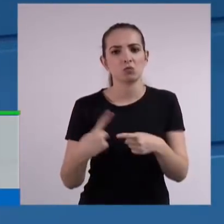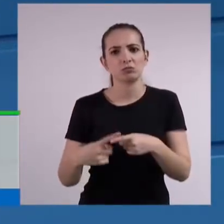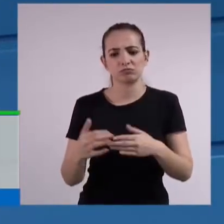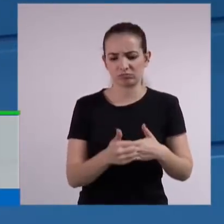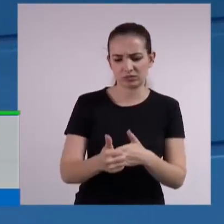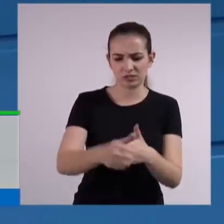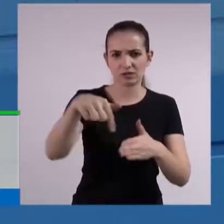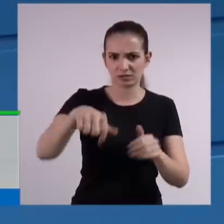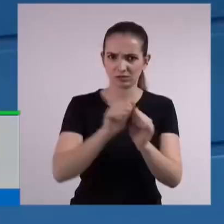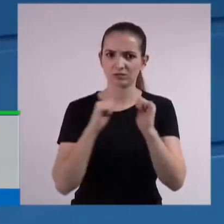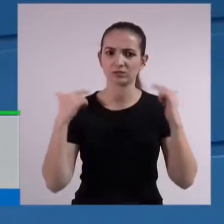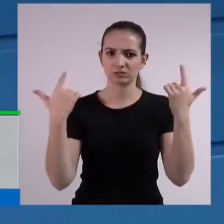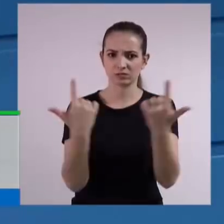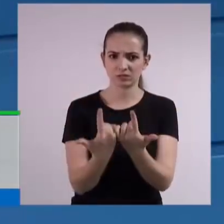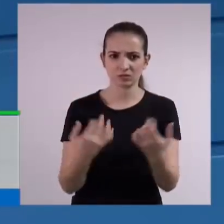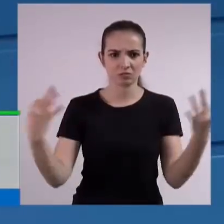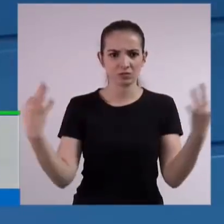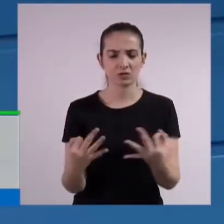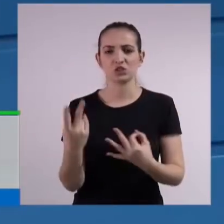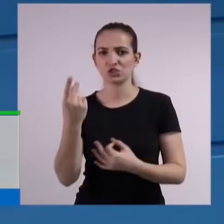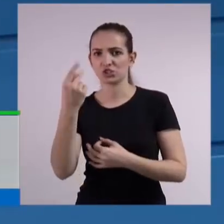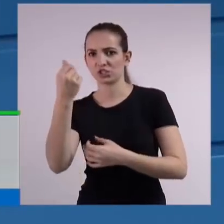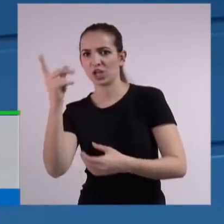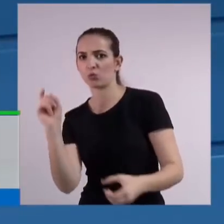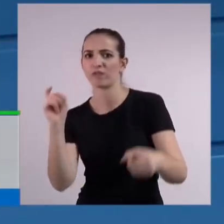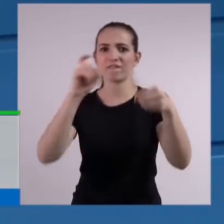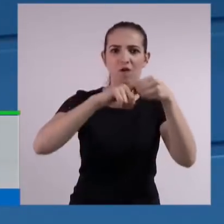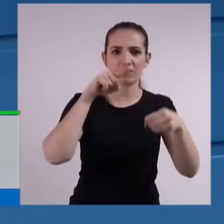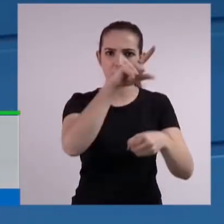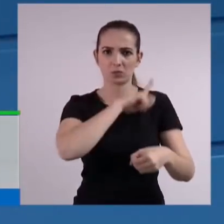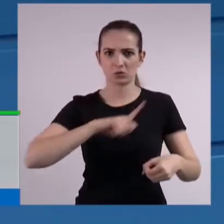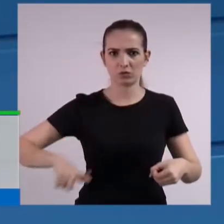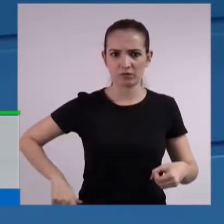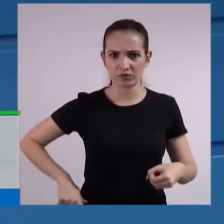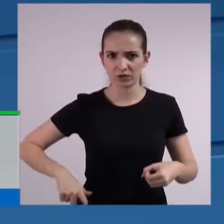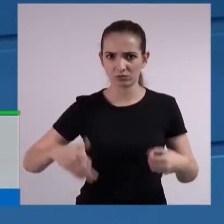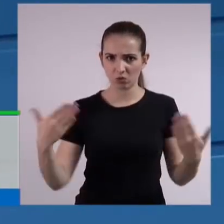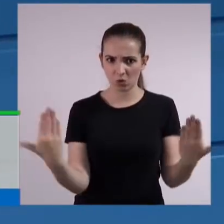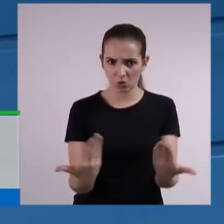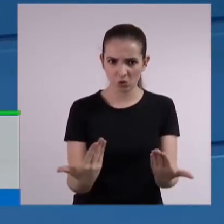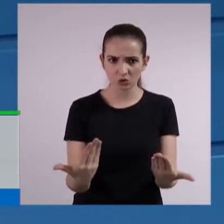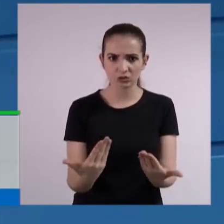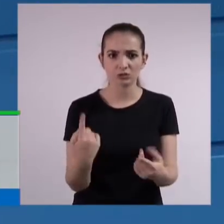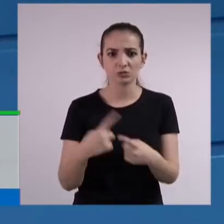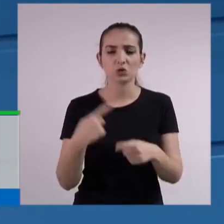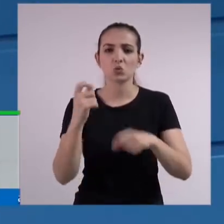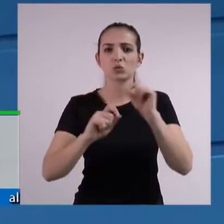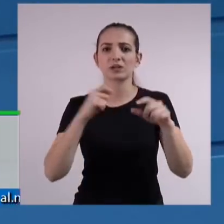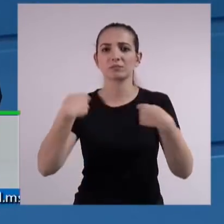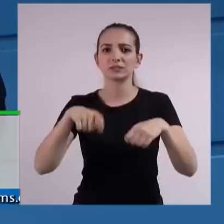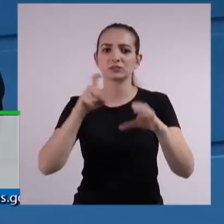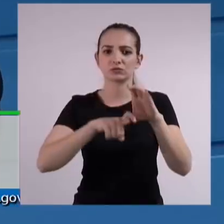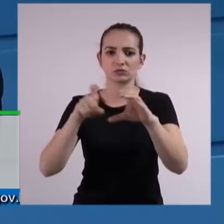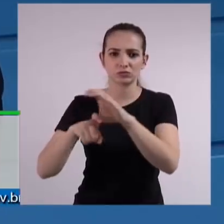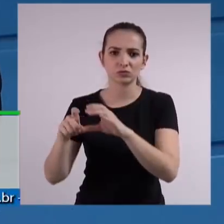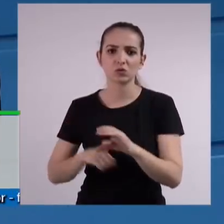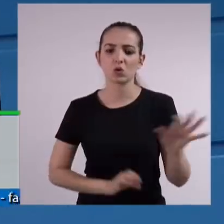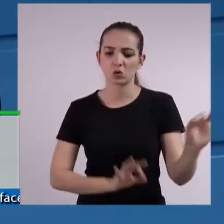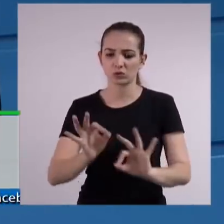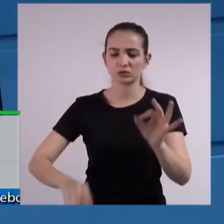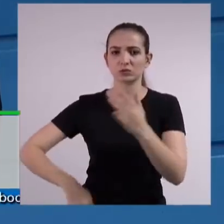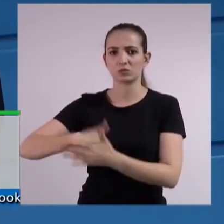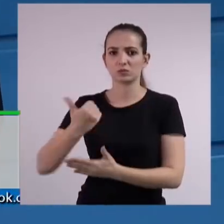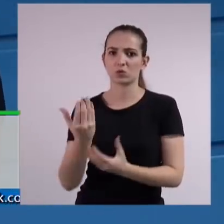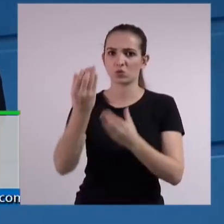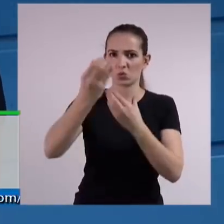maestria, devolvendo dinheiro para o governo do Estado para ajudar naquilo que o governo necessita para pagar as contas, organizando o primeiro